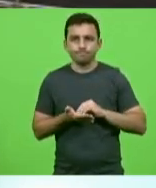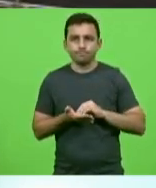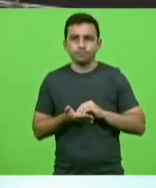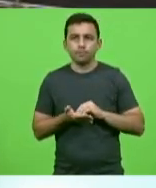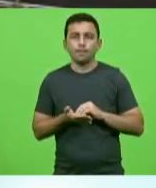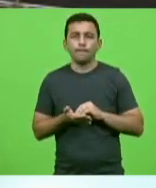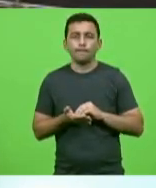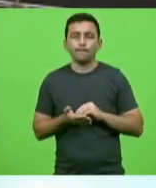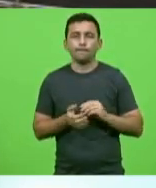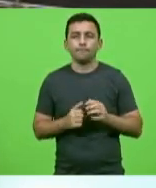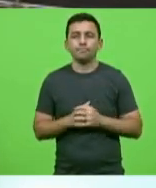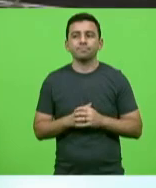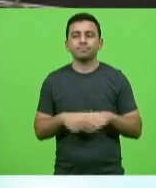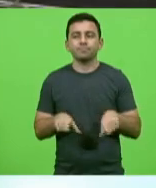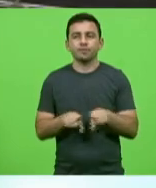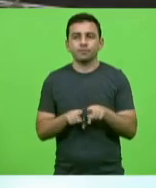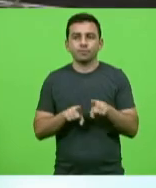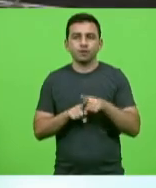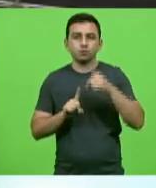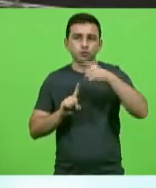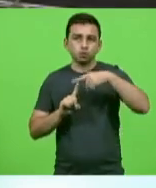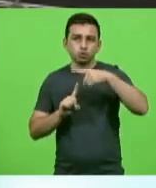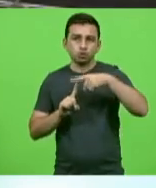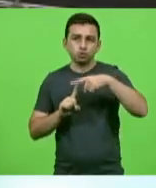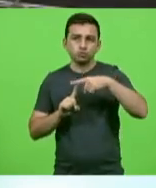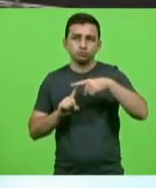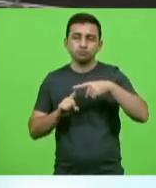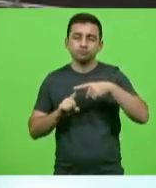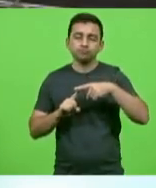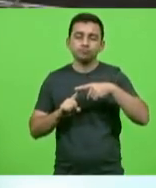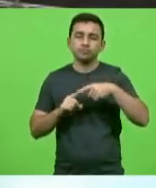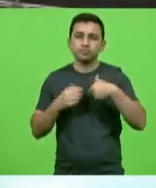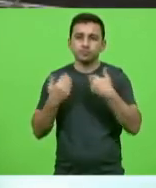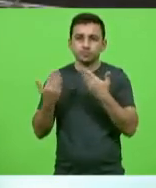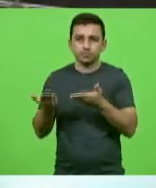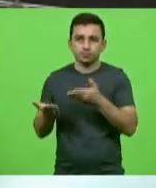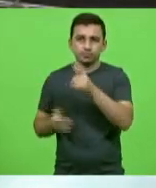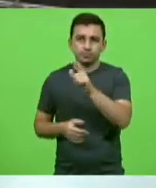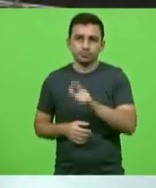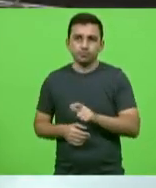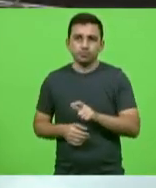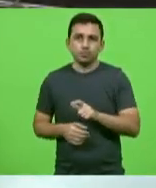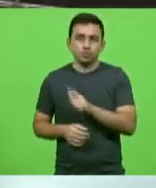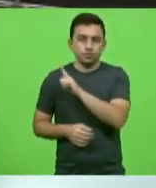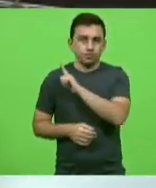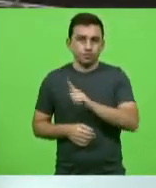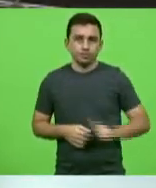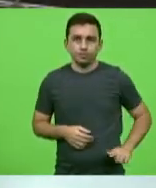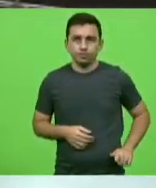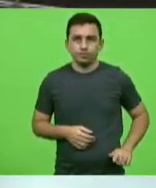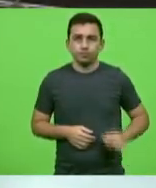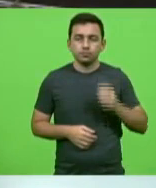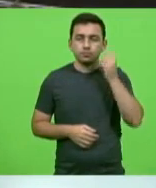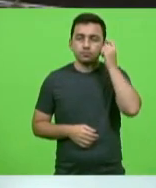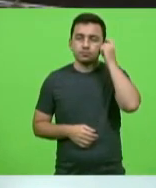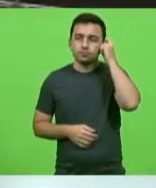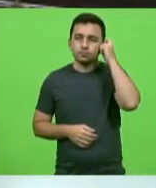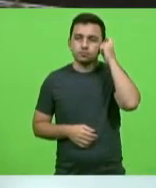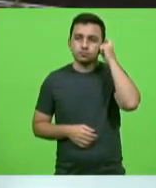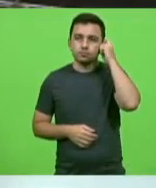as idas do tipo de condutas Face o senhor governador em